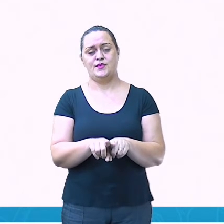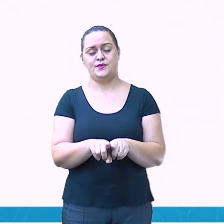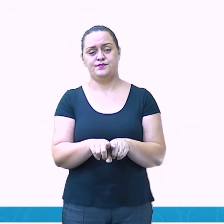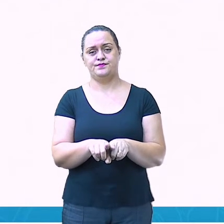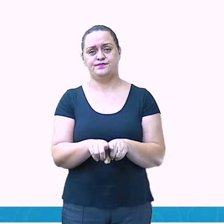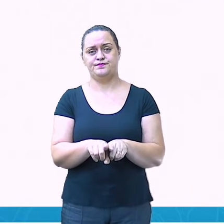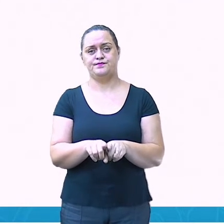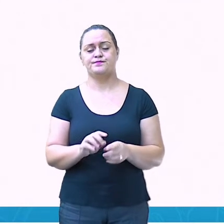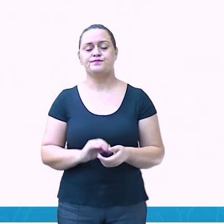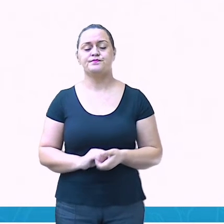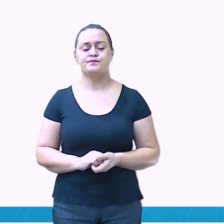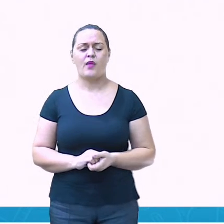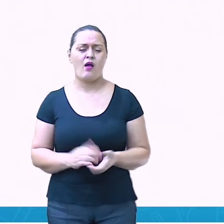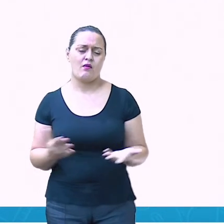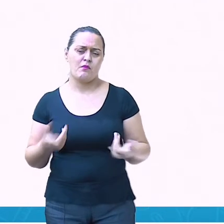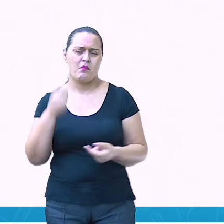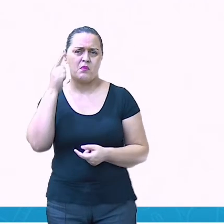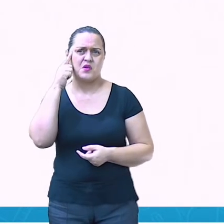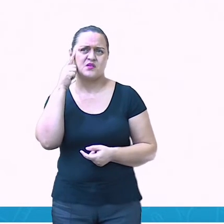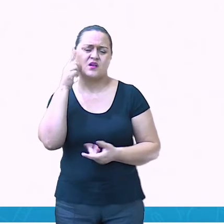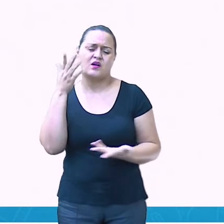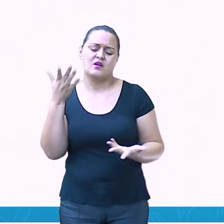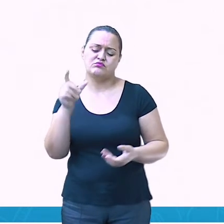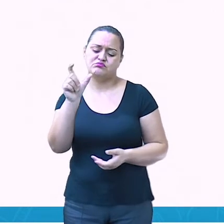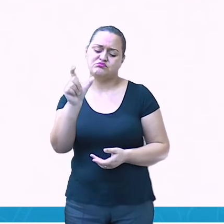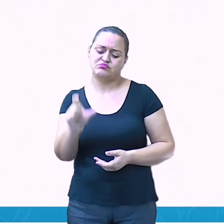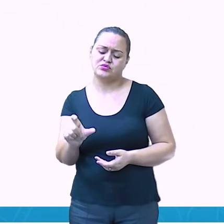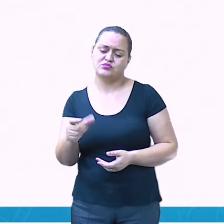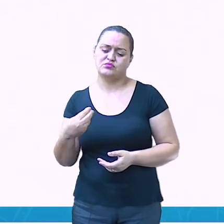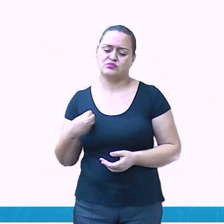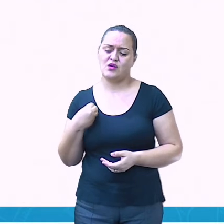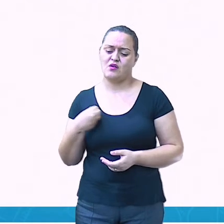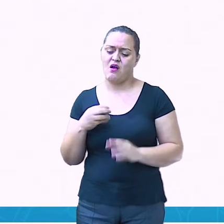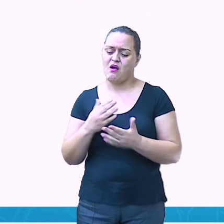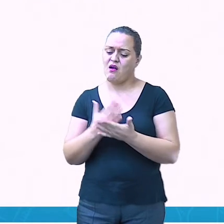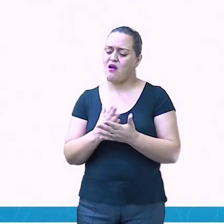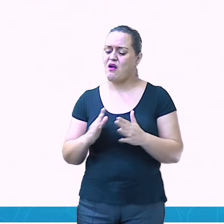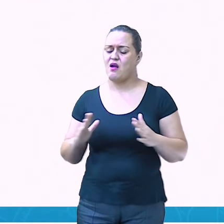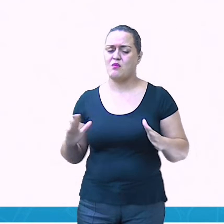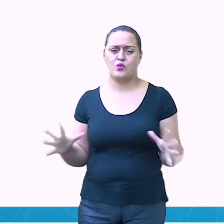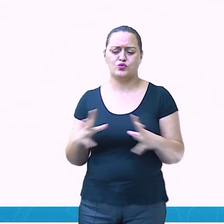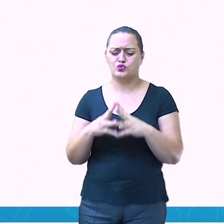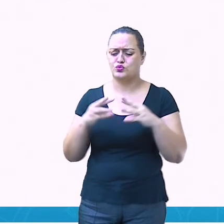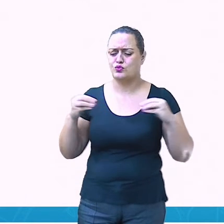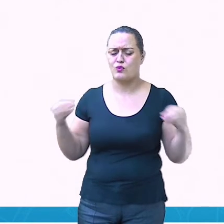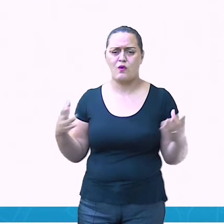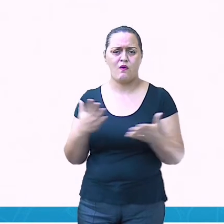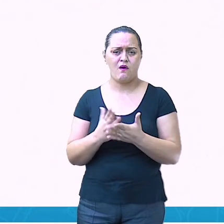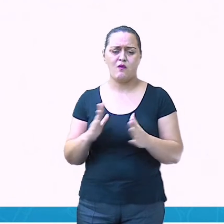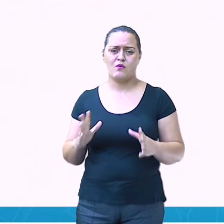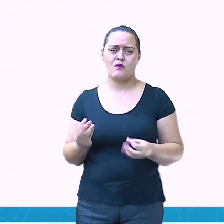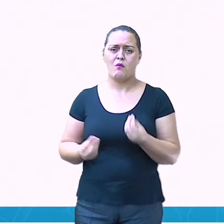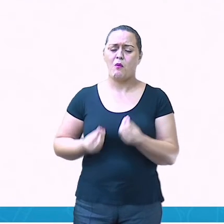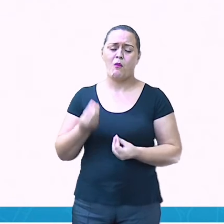espécie. Eu não tenho nem mais histórico dela, já está tudo acabado. O que eu posso